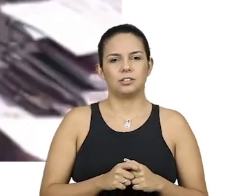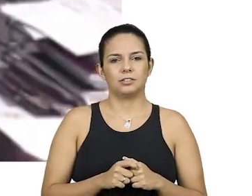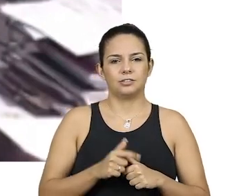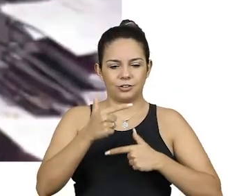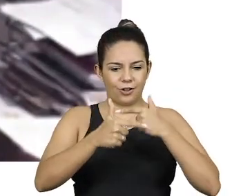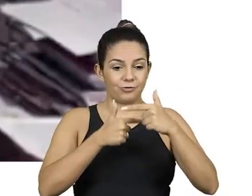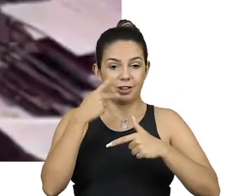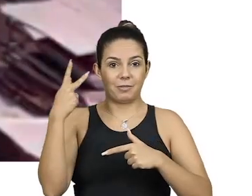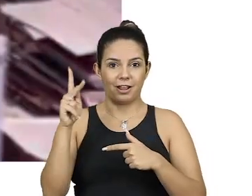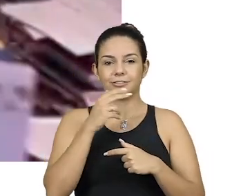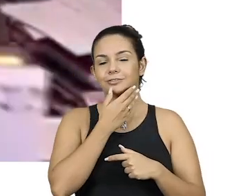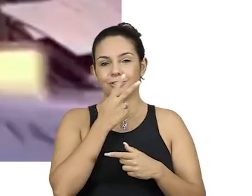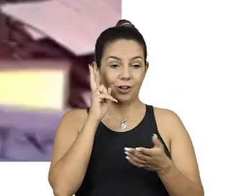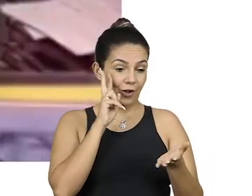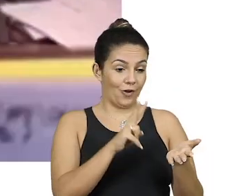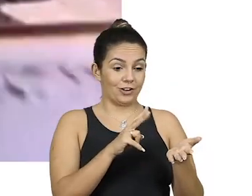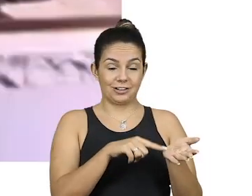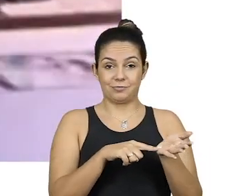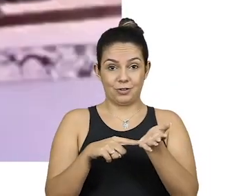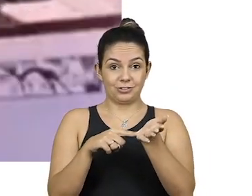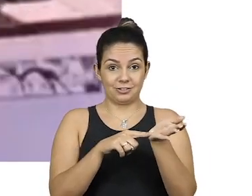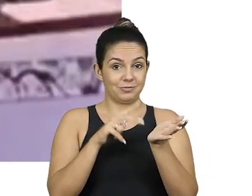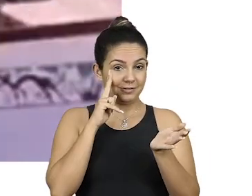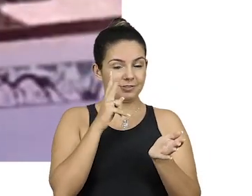Olha o trabalho dele. Olha.